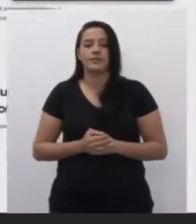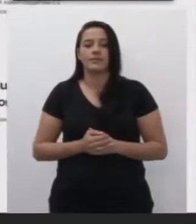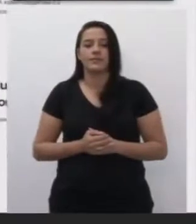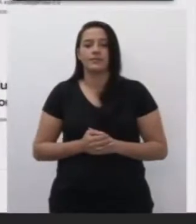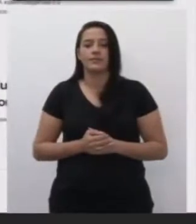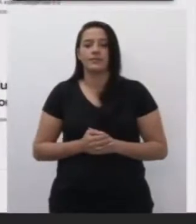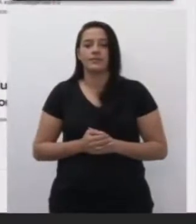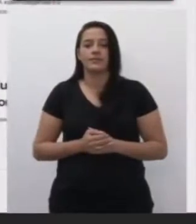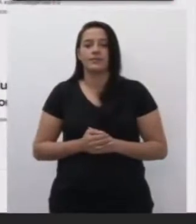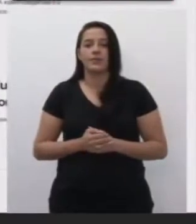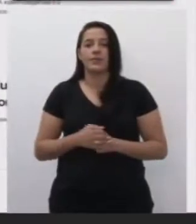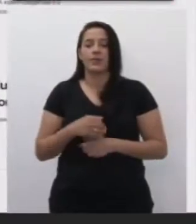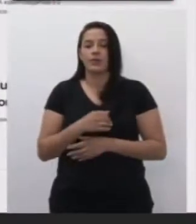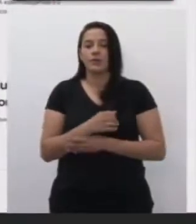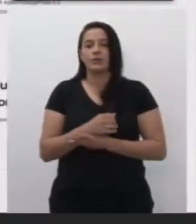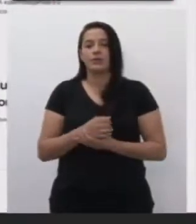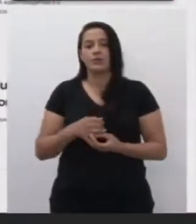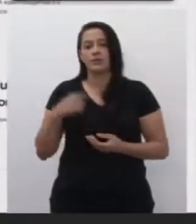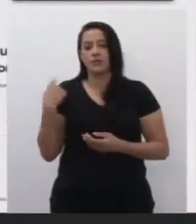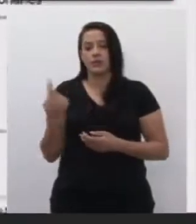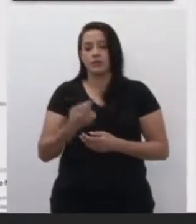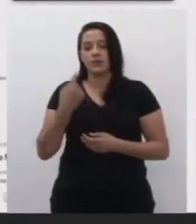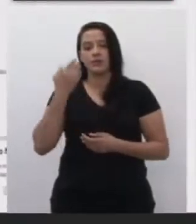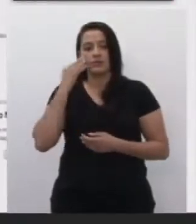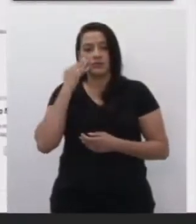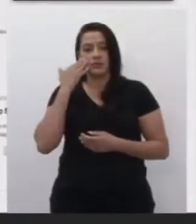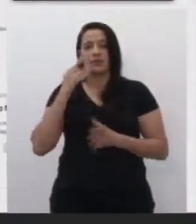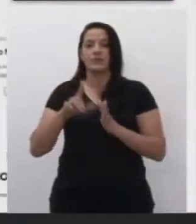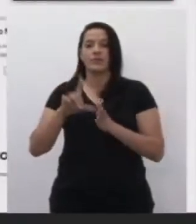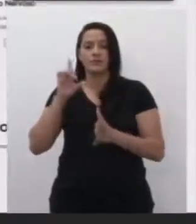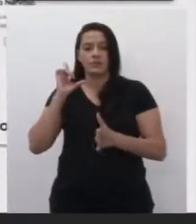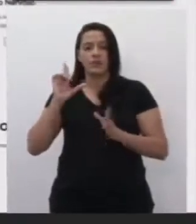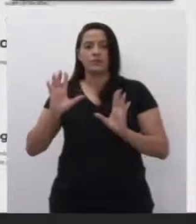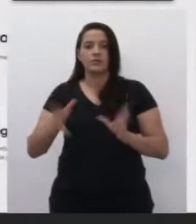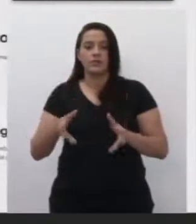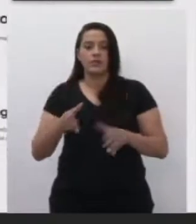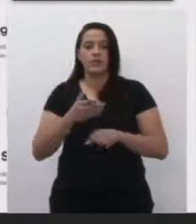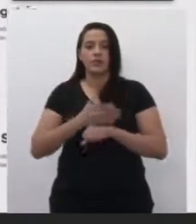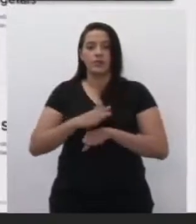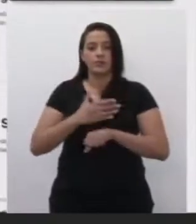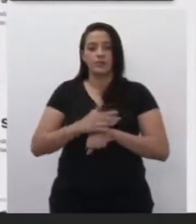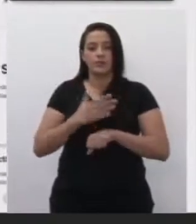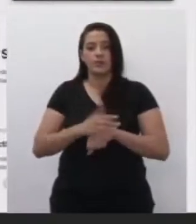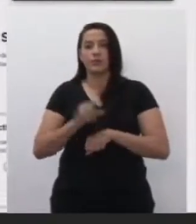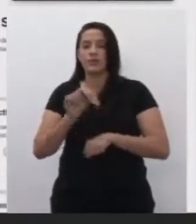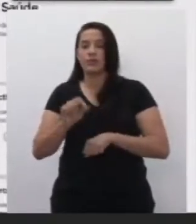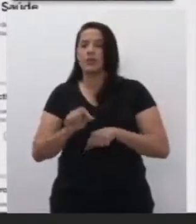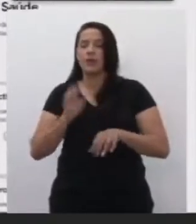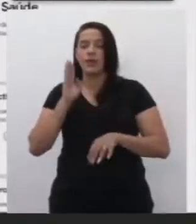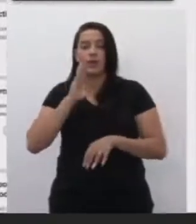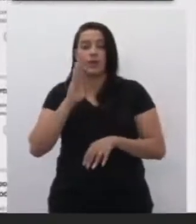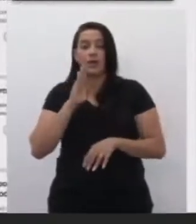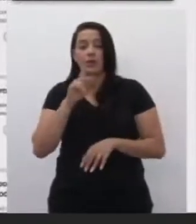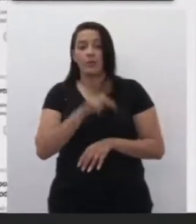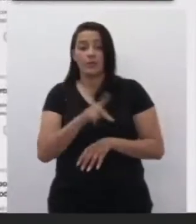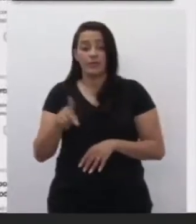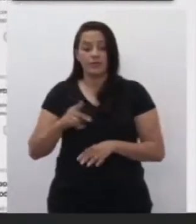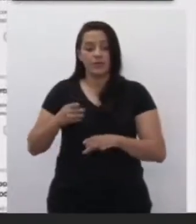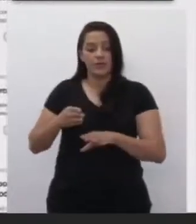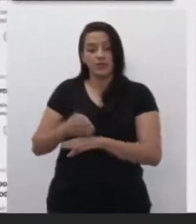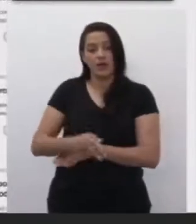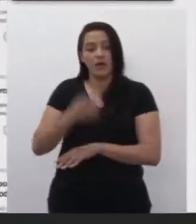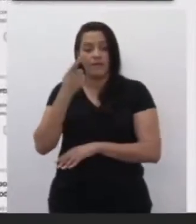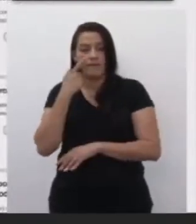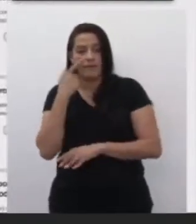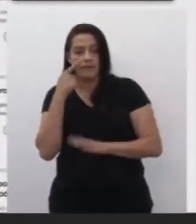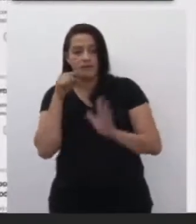Mas a gente entende que é bem amplo, né? E aí eu acho que o que é bacana é o professor entrar aqui, dar uma olhada,